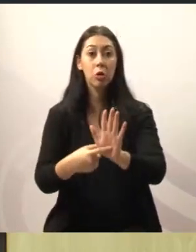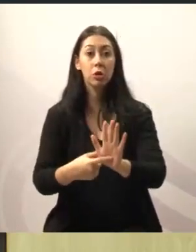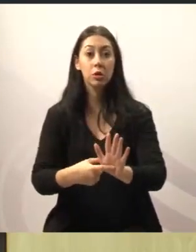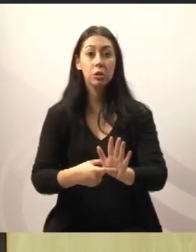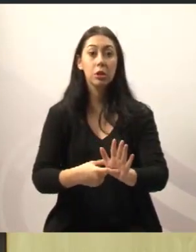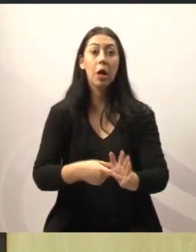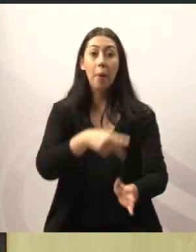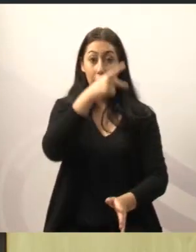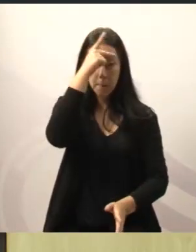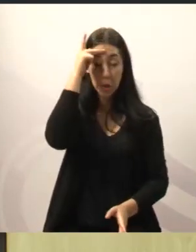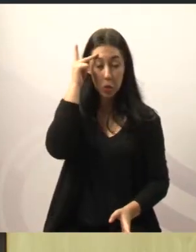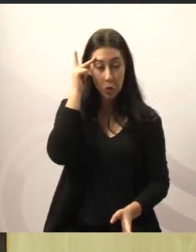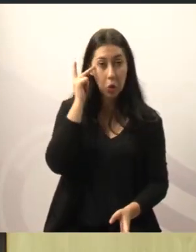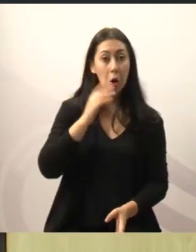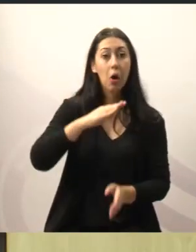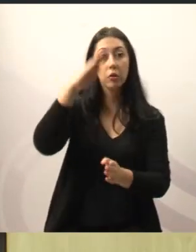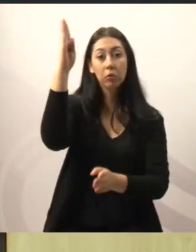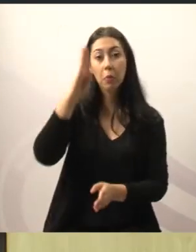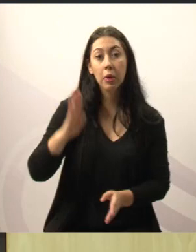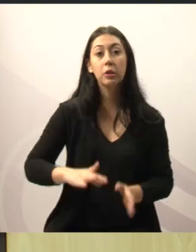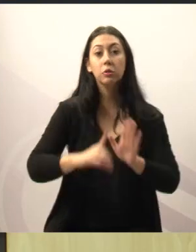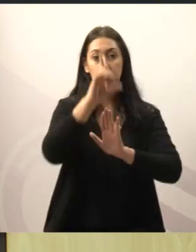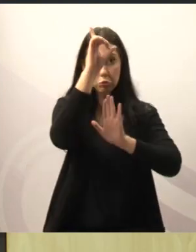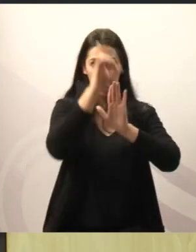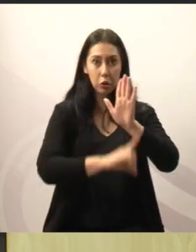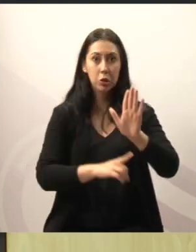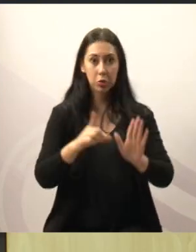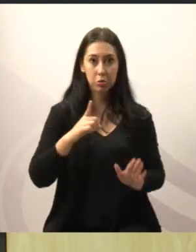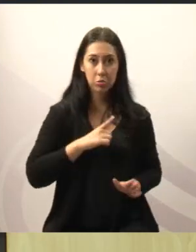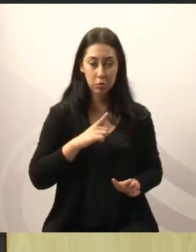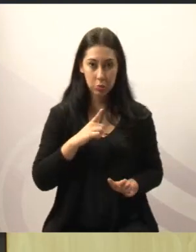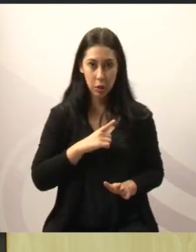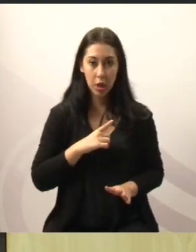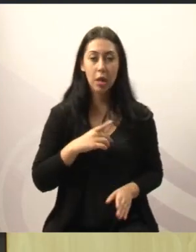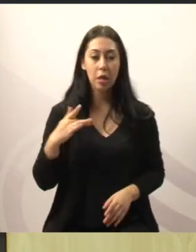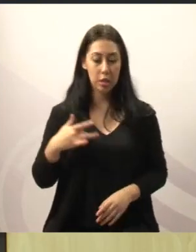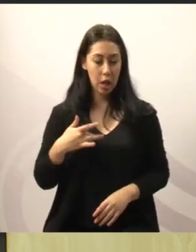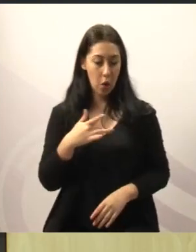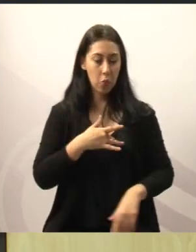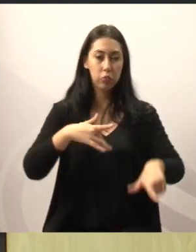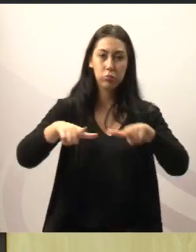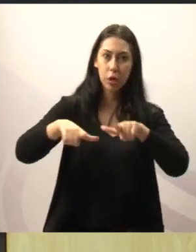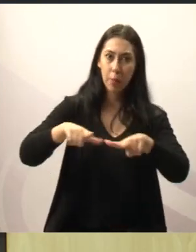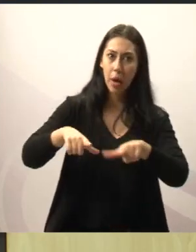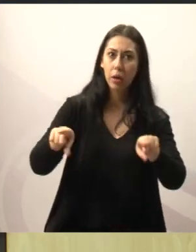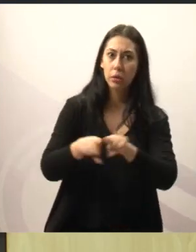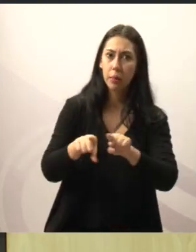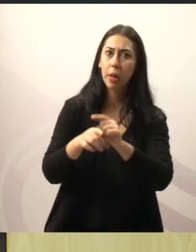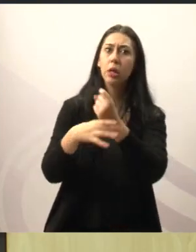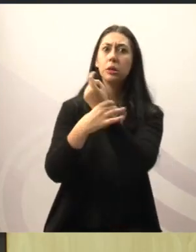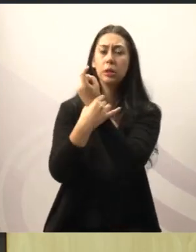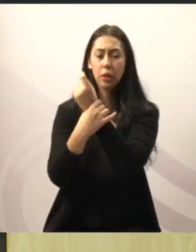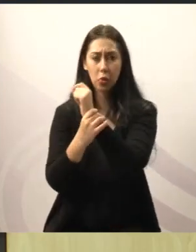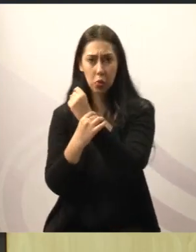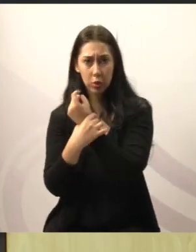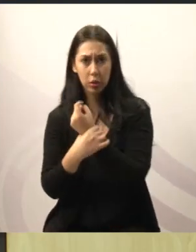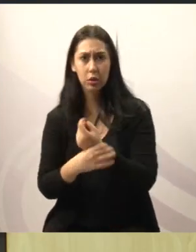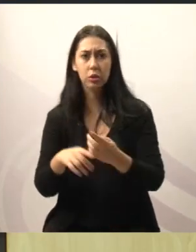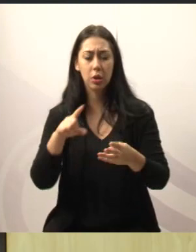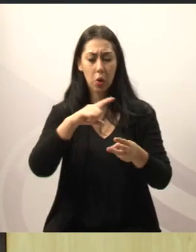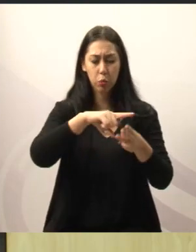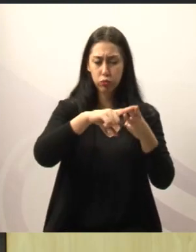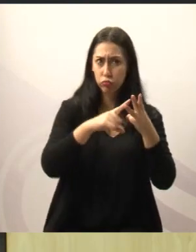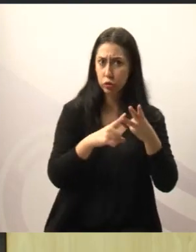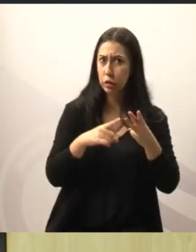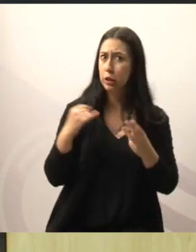cidadão brasileiro, sem prejuízo de outros, a saúde, o trabalho e a segurança, formando estes em igualdade de